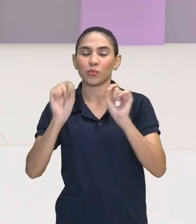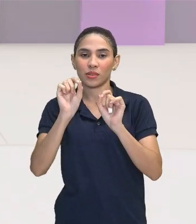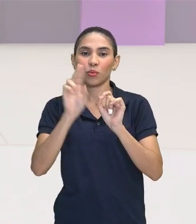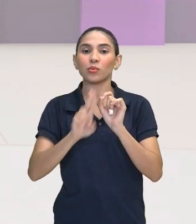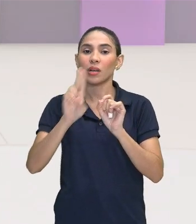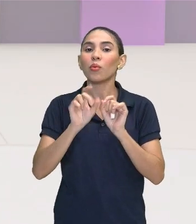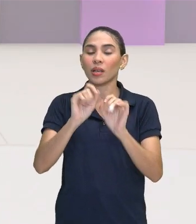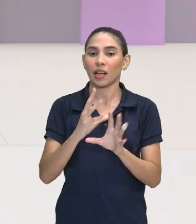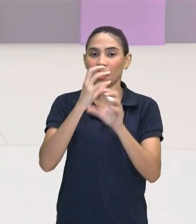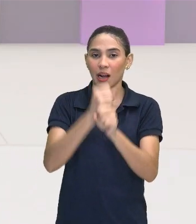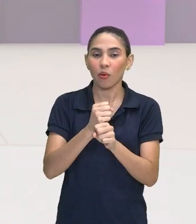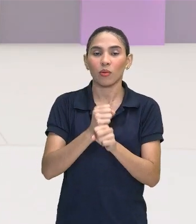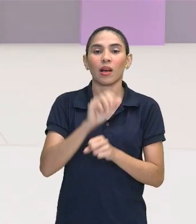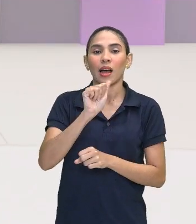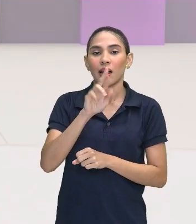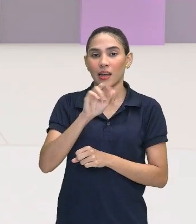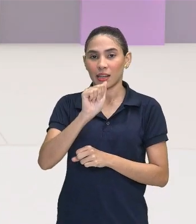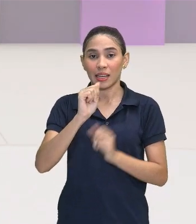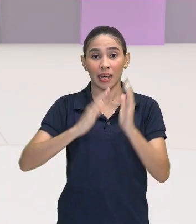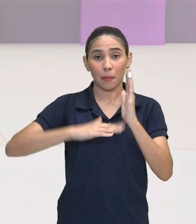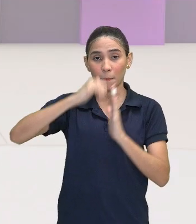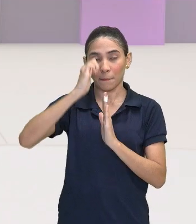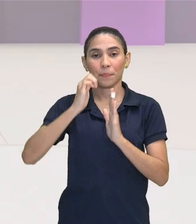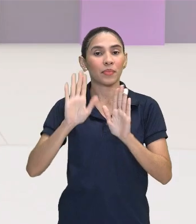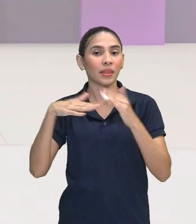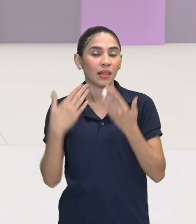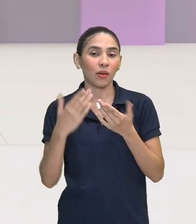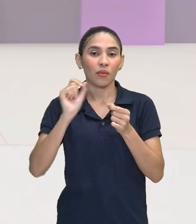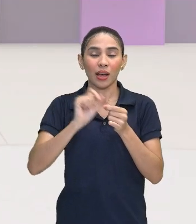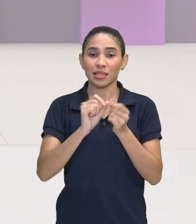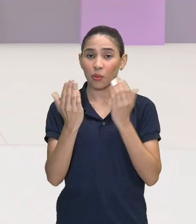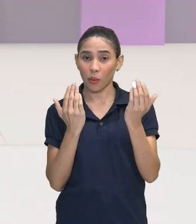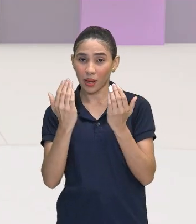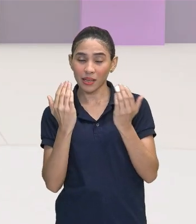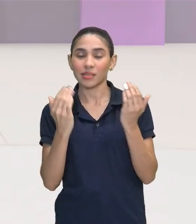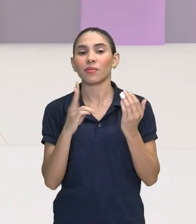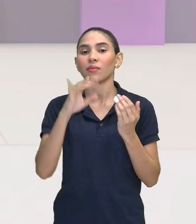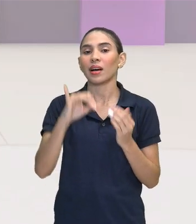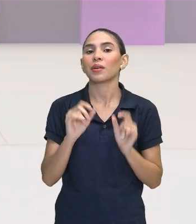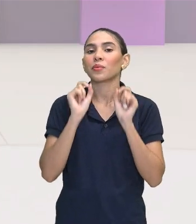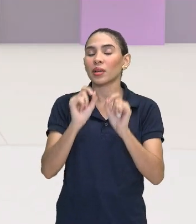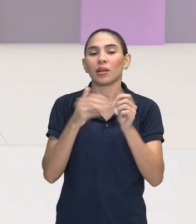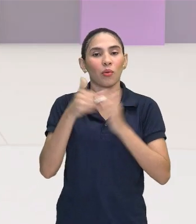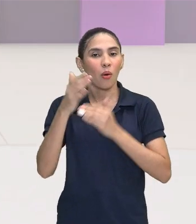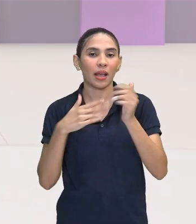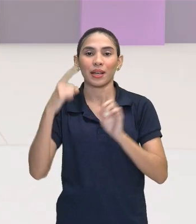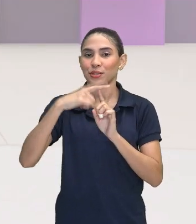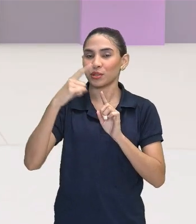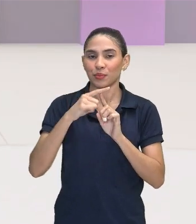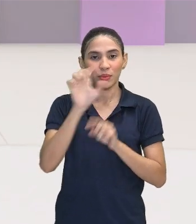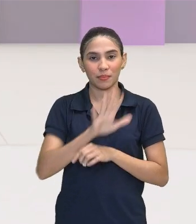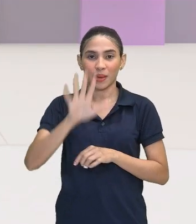justamente o cálculo da área dessa parede. E aí, fazendo analogia com a parede, isso vai valer para qualquer tipo de